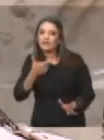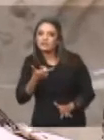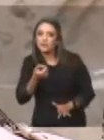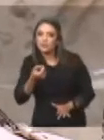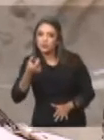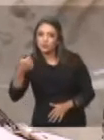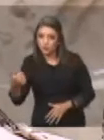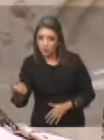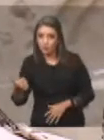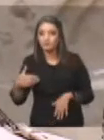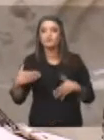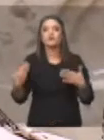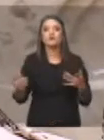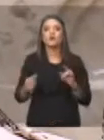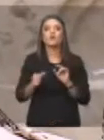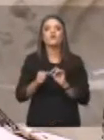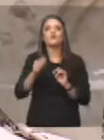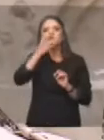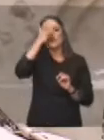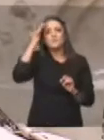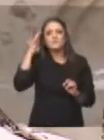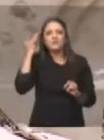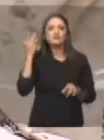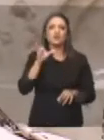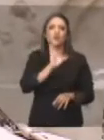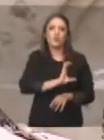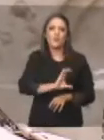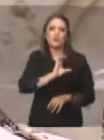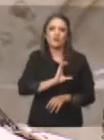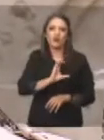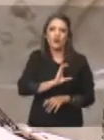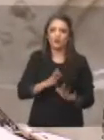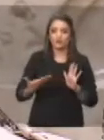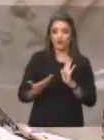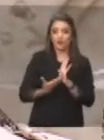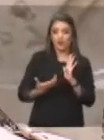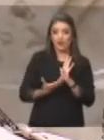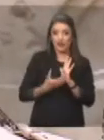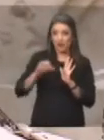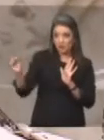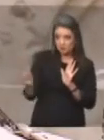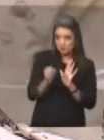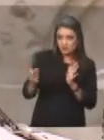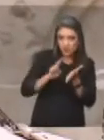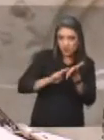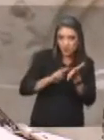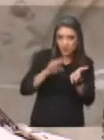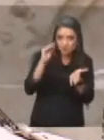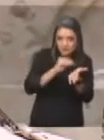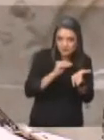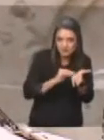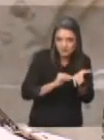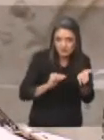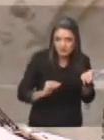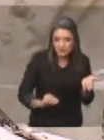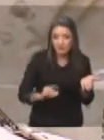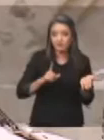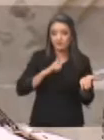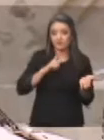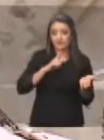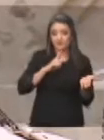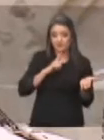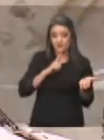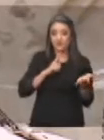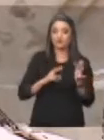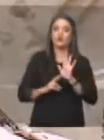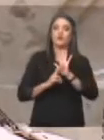réu nomeou pessoas para cargos em comissão junto à Câmara de Deputados, na sua representação em Manaus